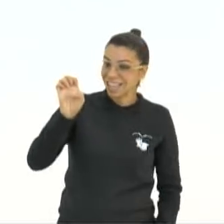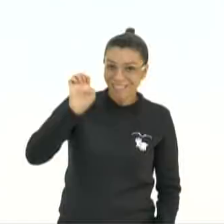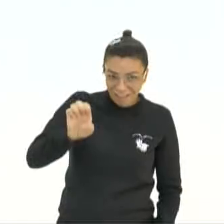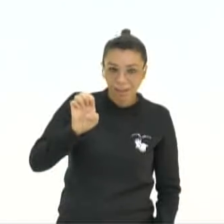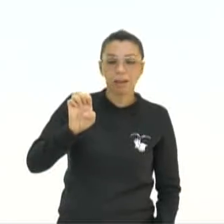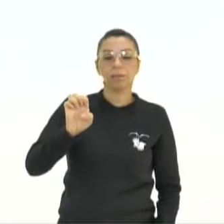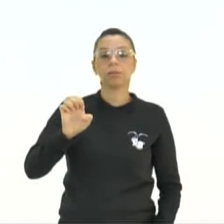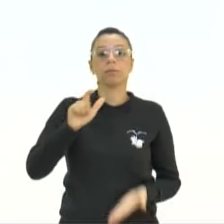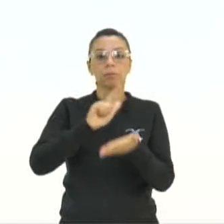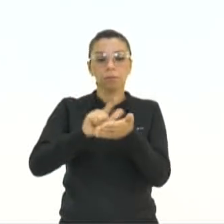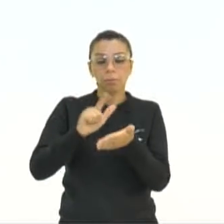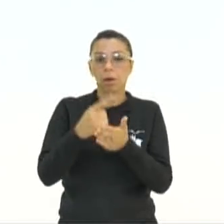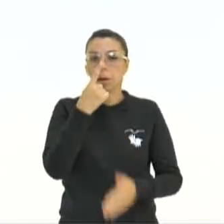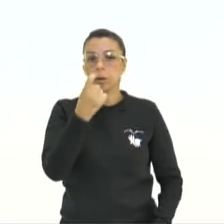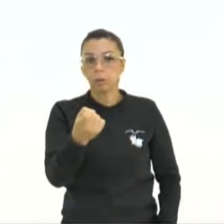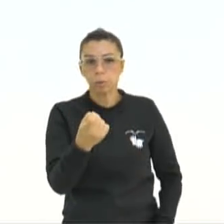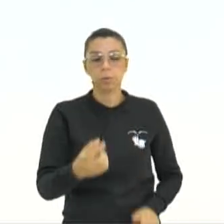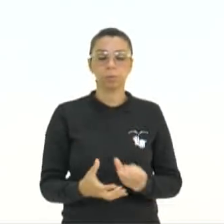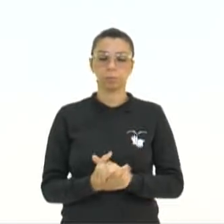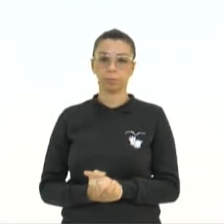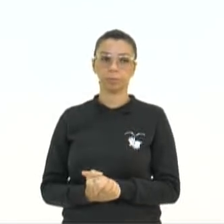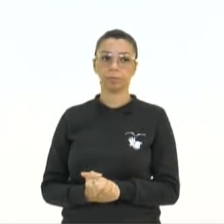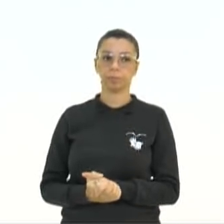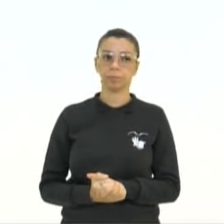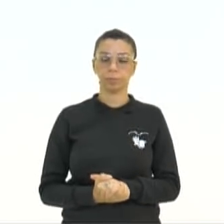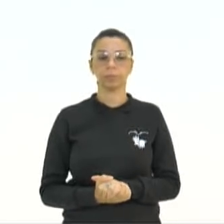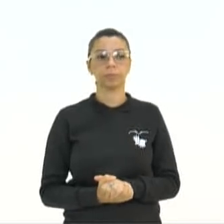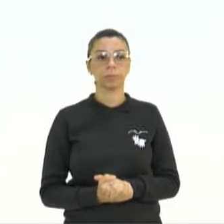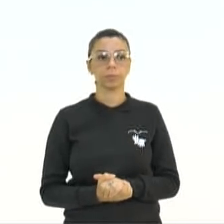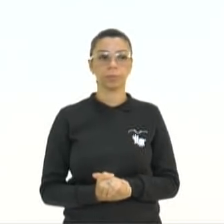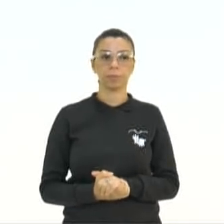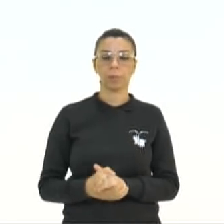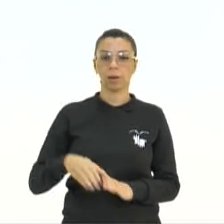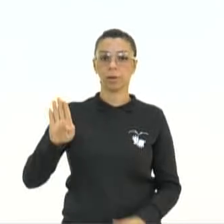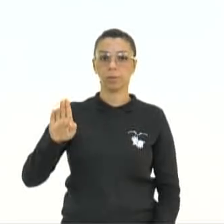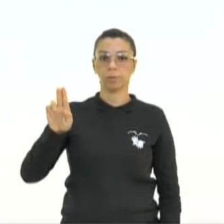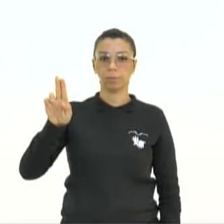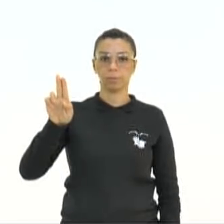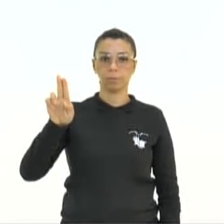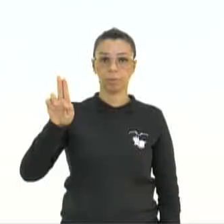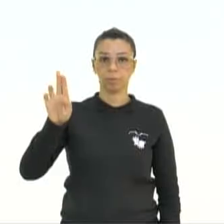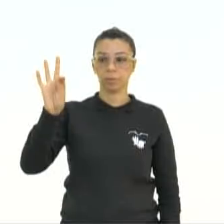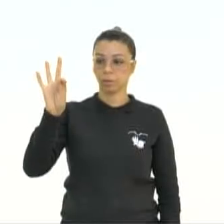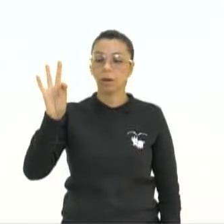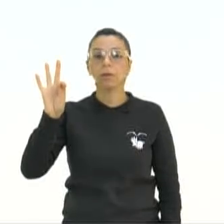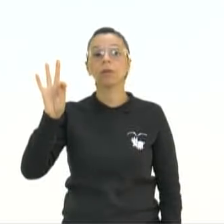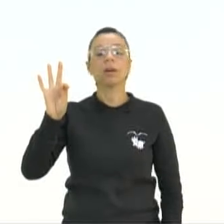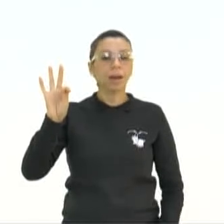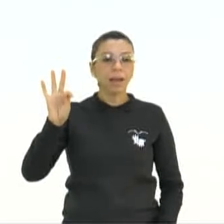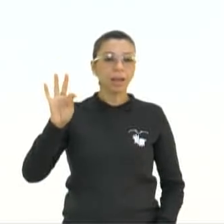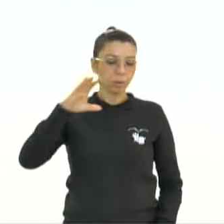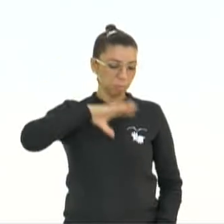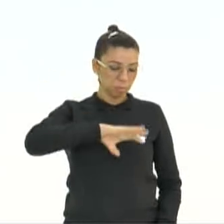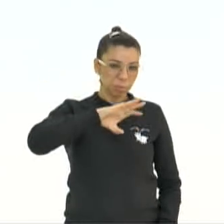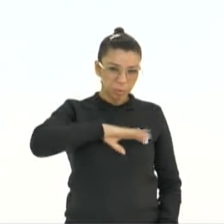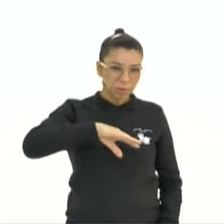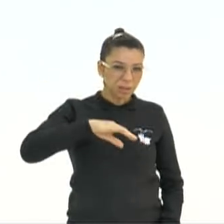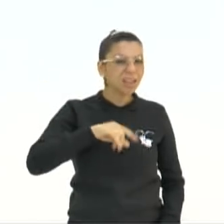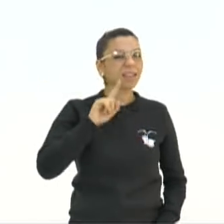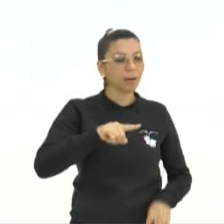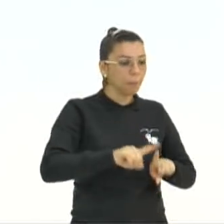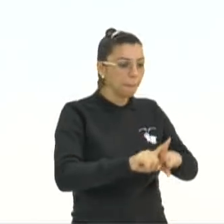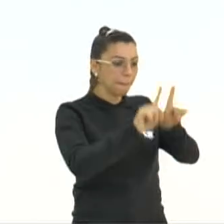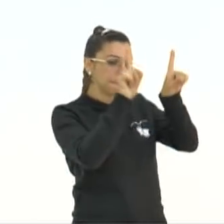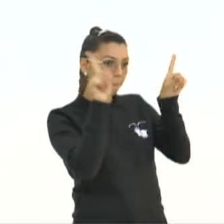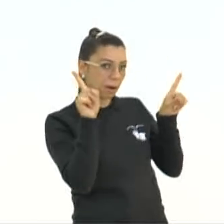but, ele sugere uma diferença de ideia e pode ser traduzido como mas em português. Em alguns casos, também pode